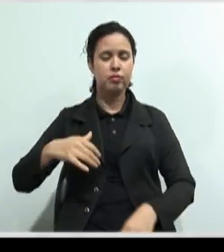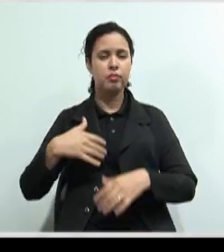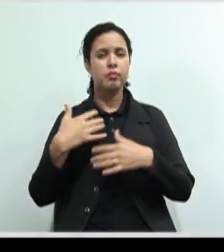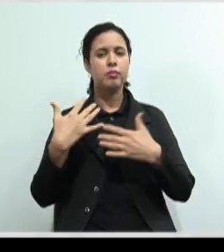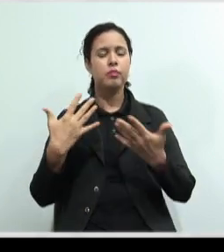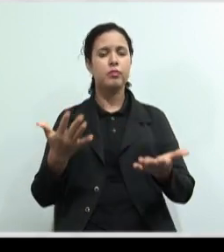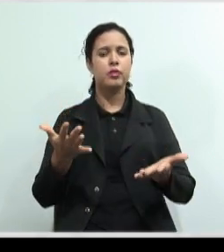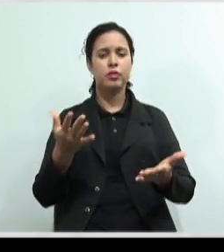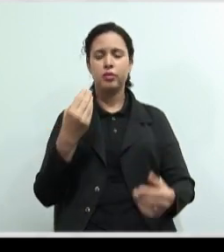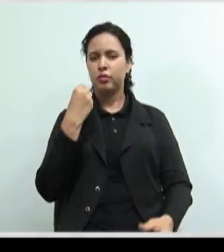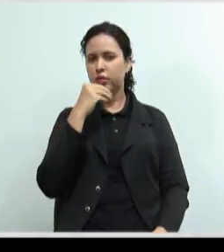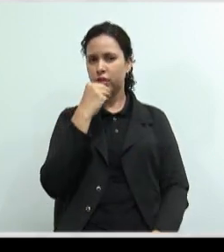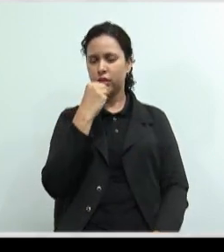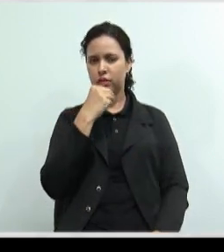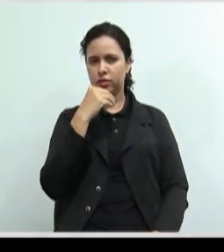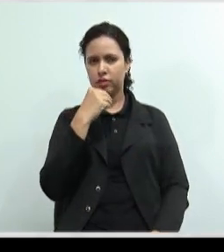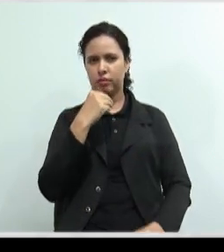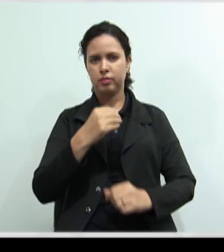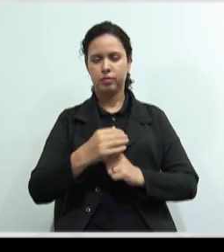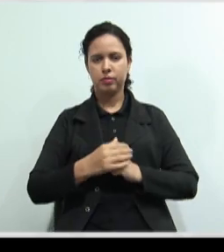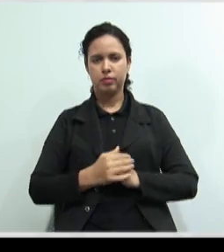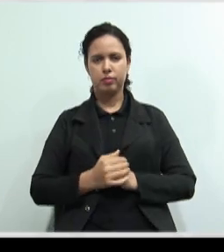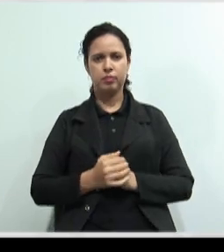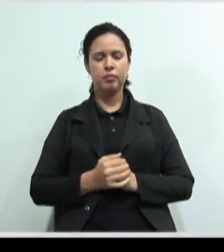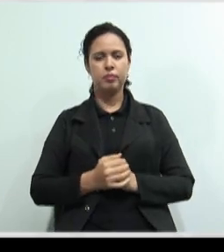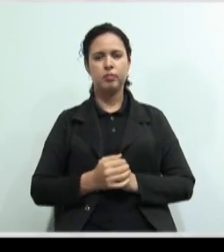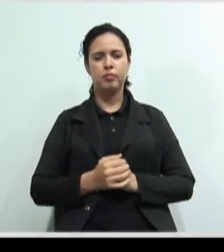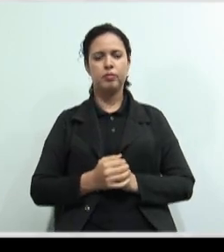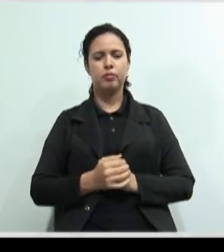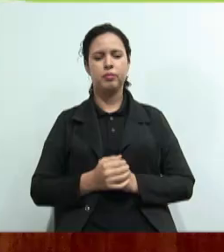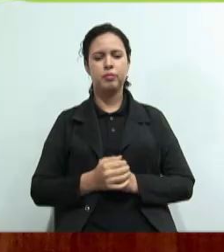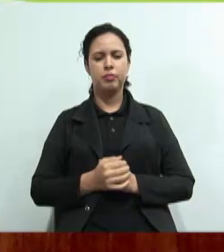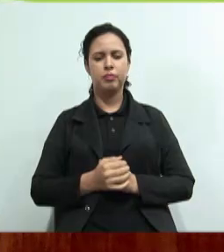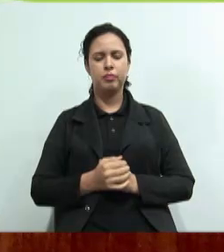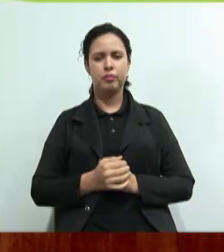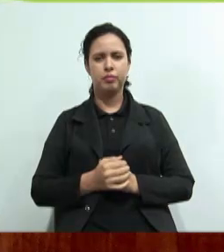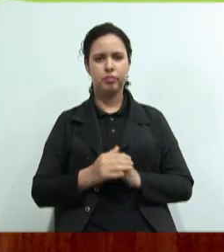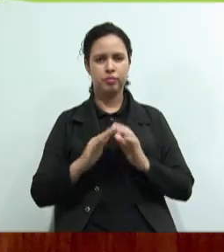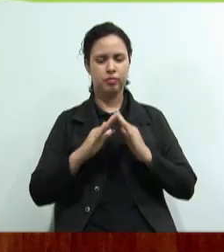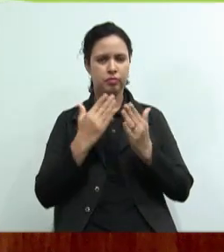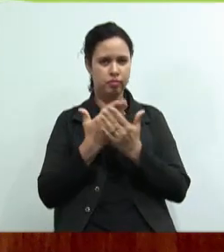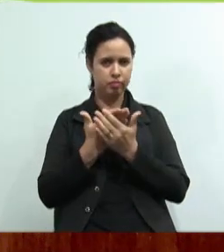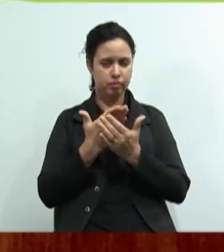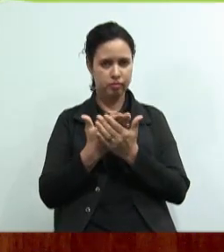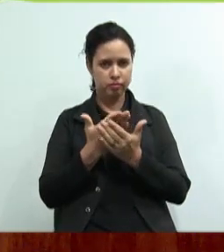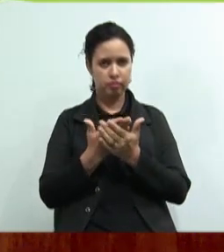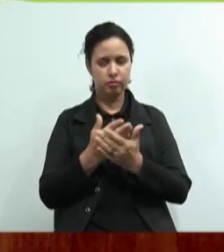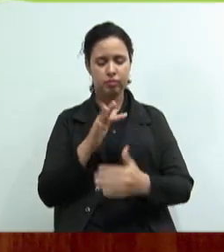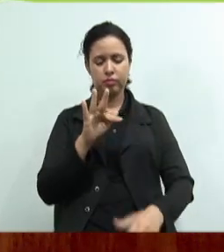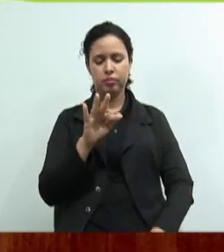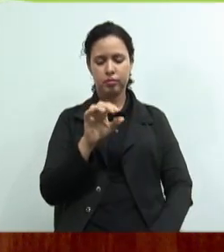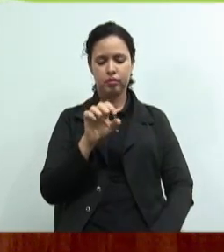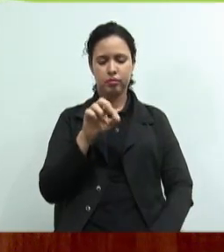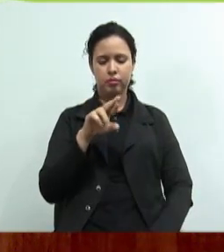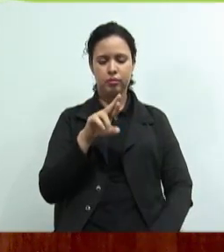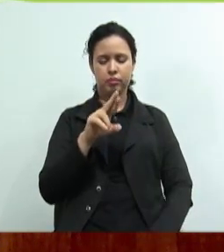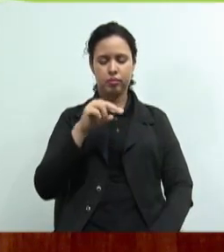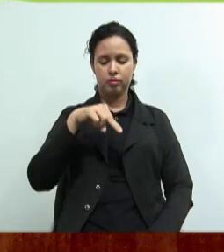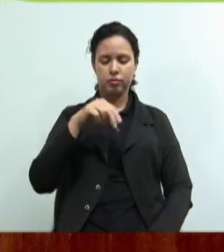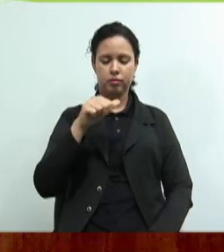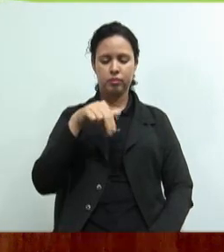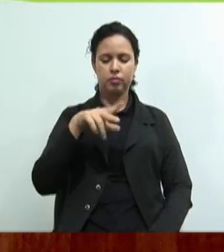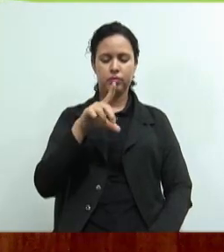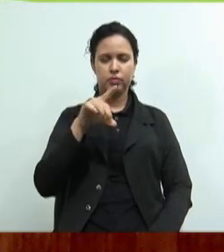são essas vantagens? Olha, a Escola Fernando de Souza Gomes, de Rio Pardo,